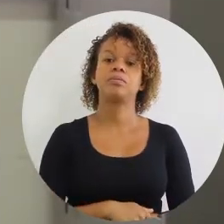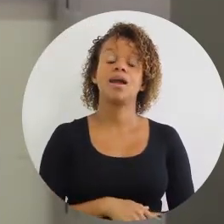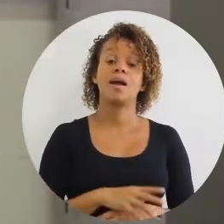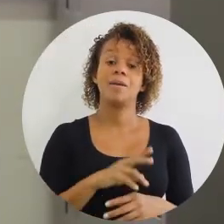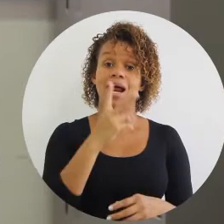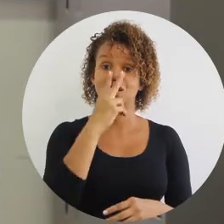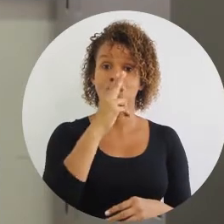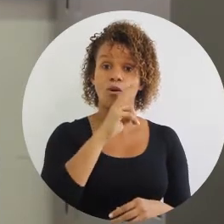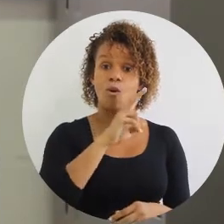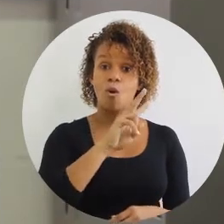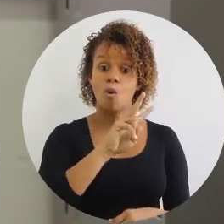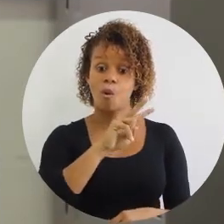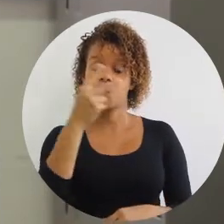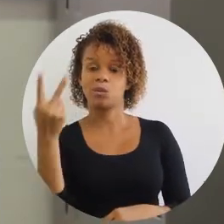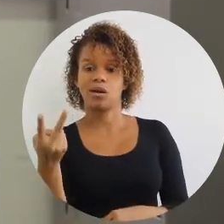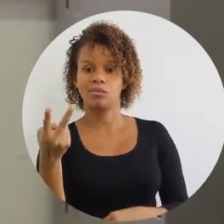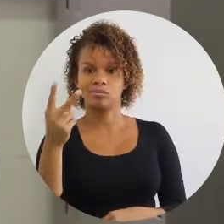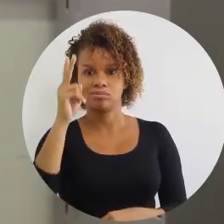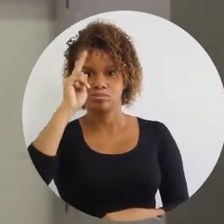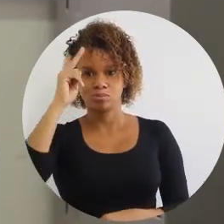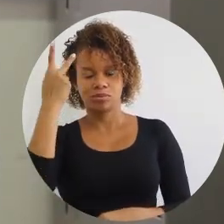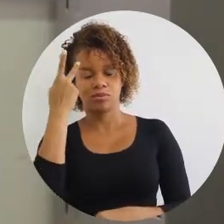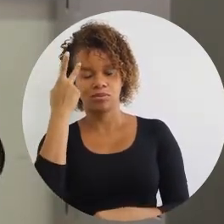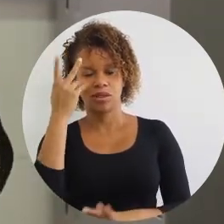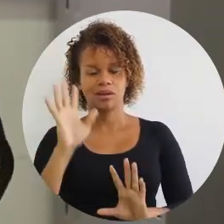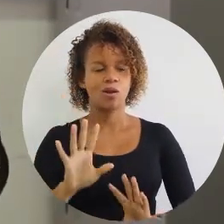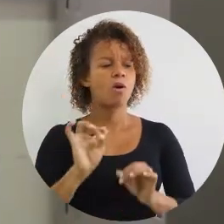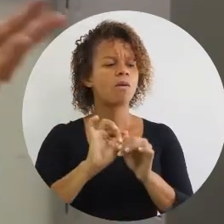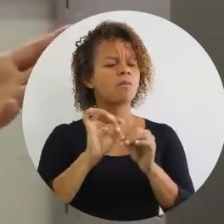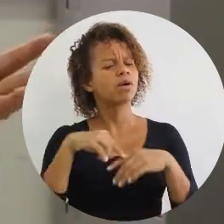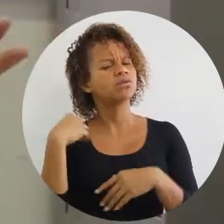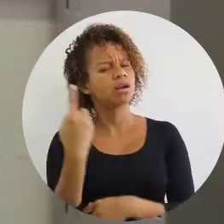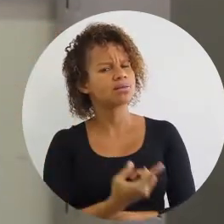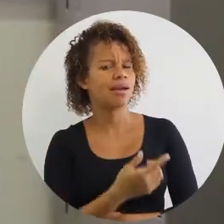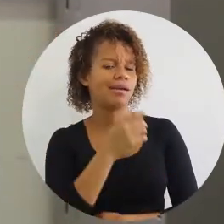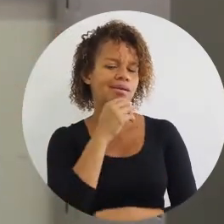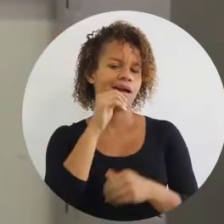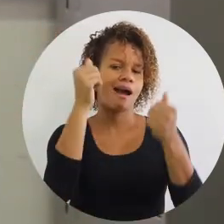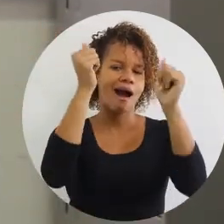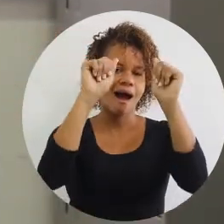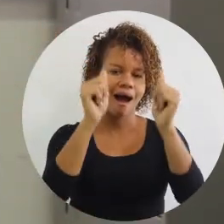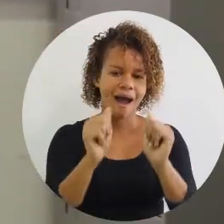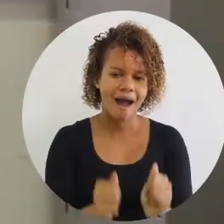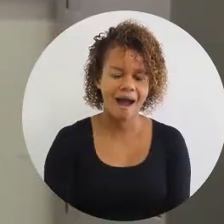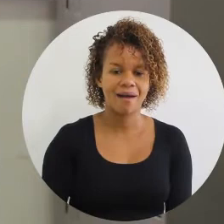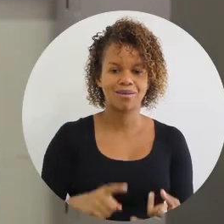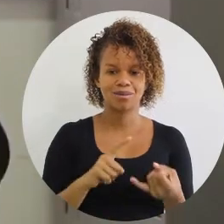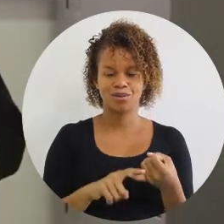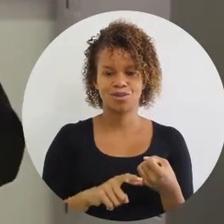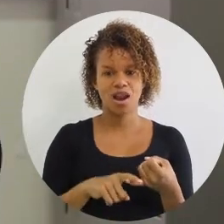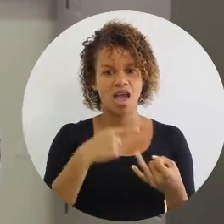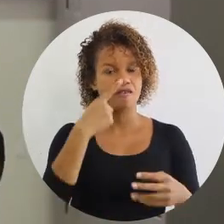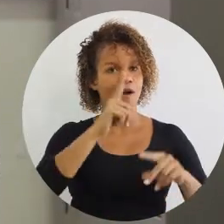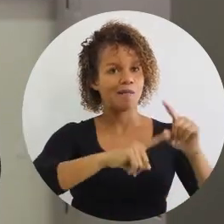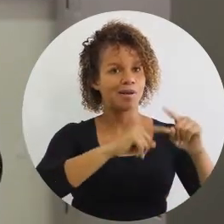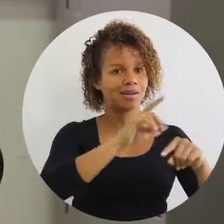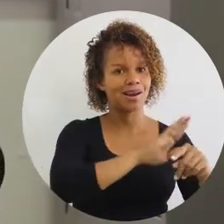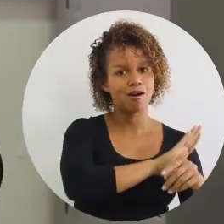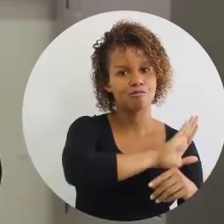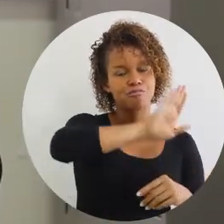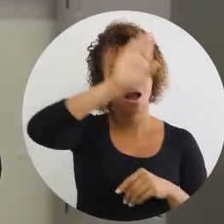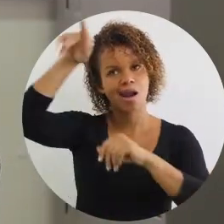o inverso. Então, por exemplo, se eu tenho que fazer uma exposição de arte, levar alguns produtos